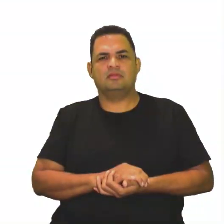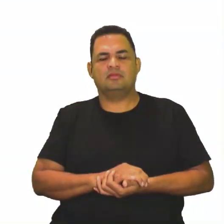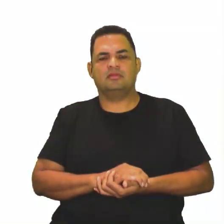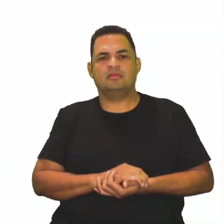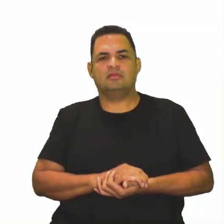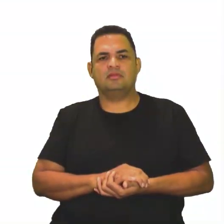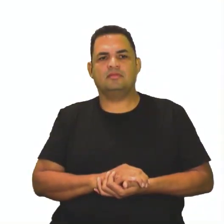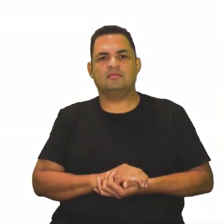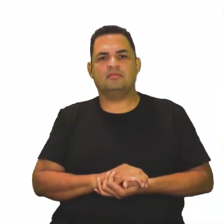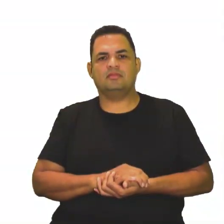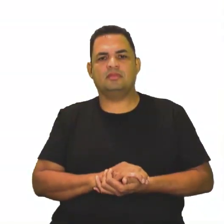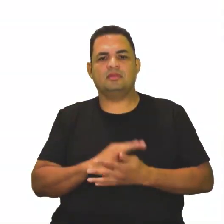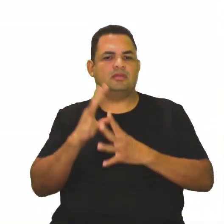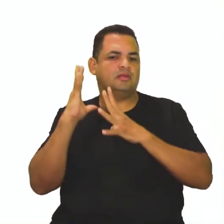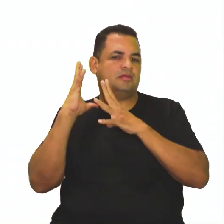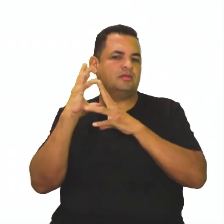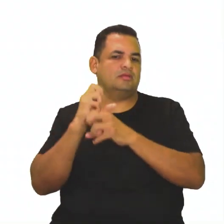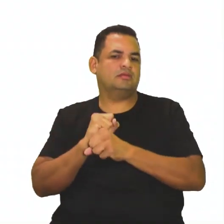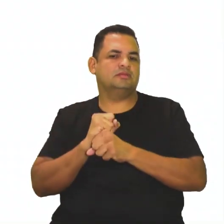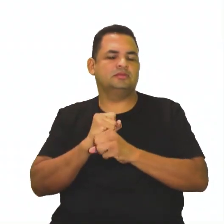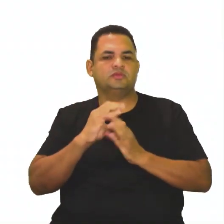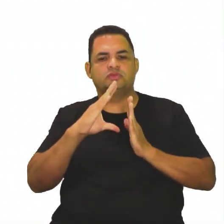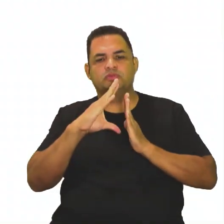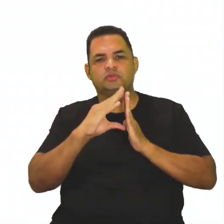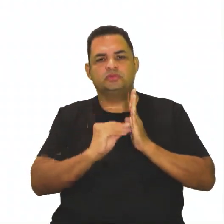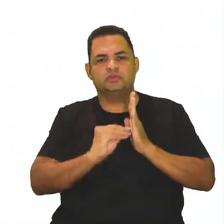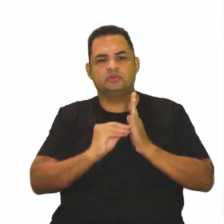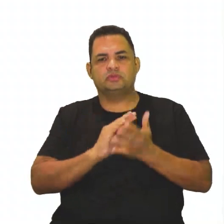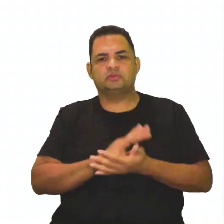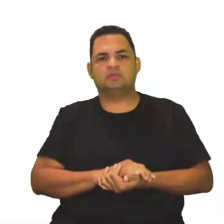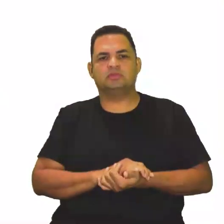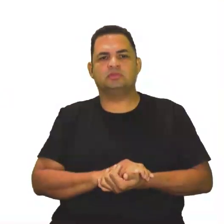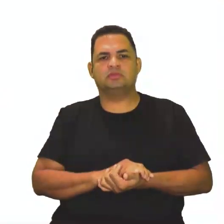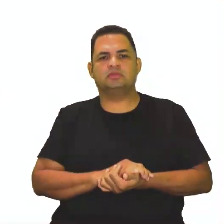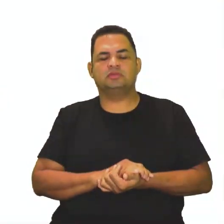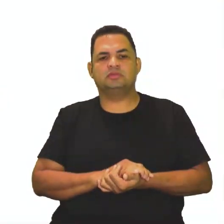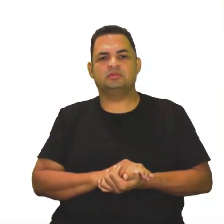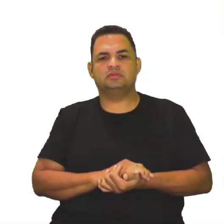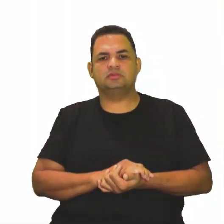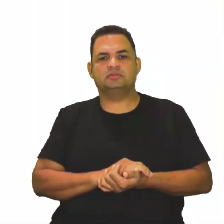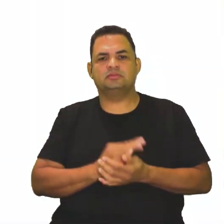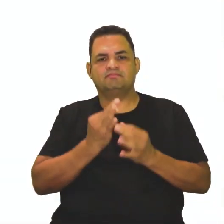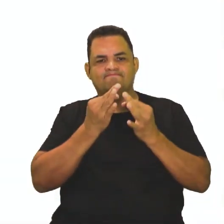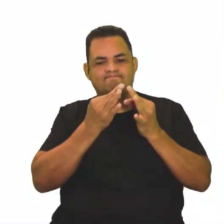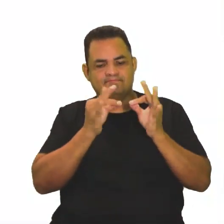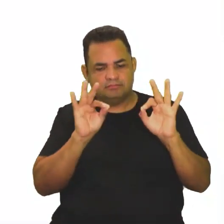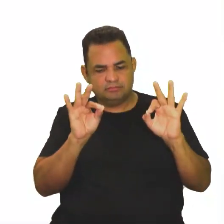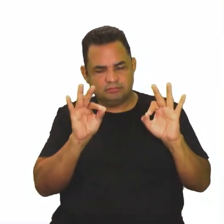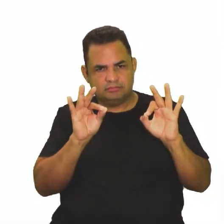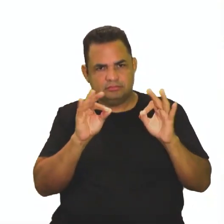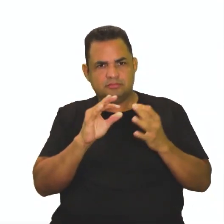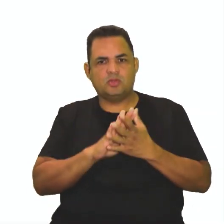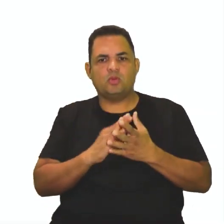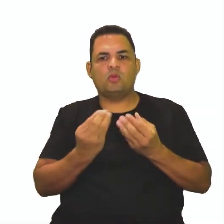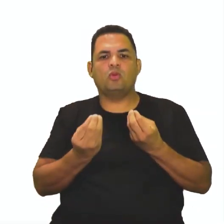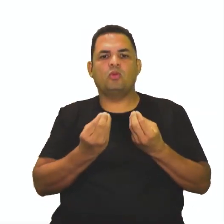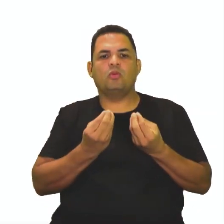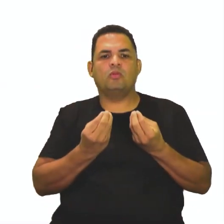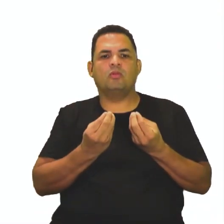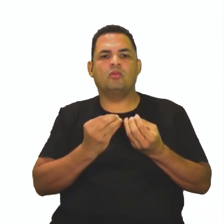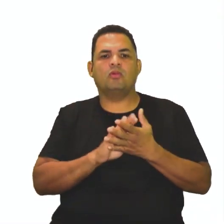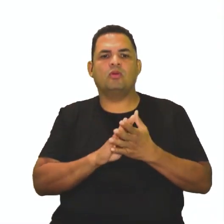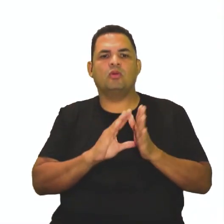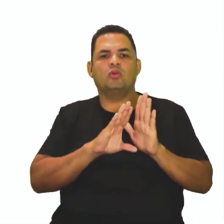vamos para revisão de conteúdo. Bom, pessoal, de maneira simples, como é que nós